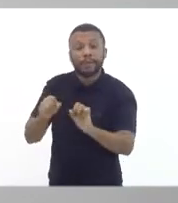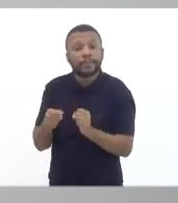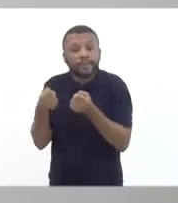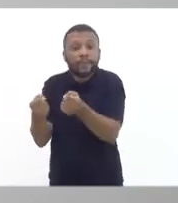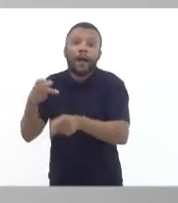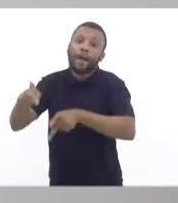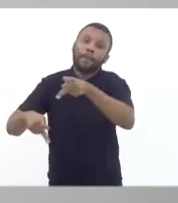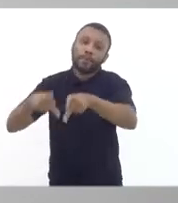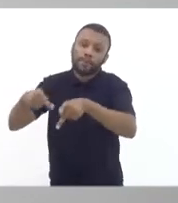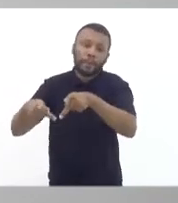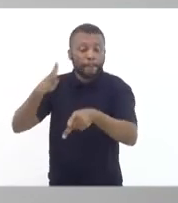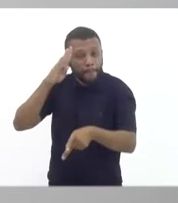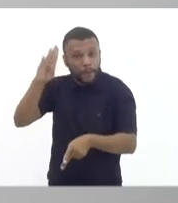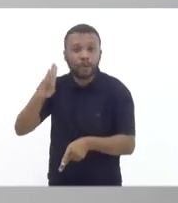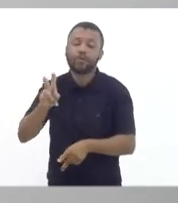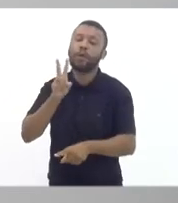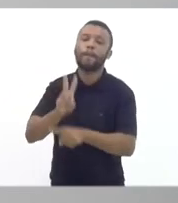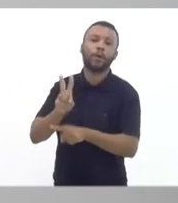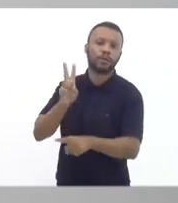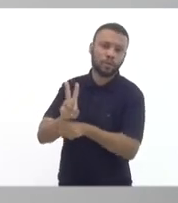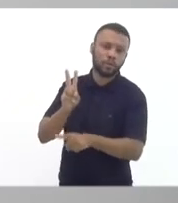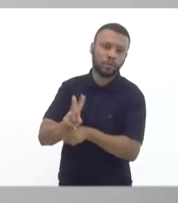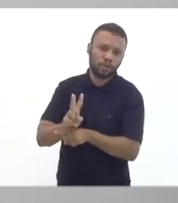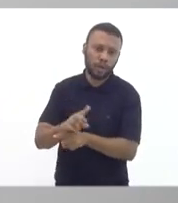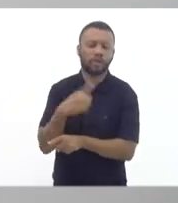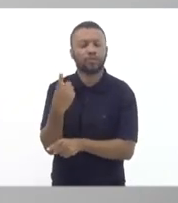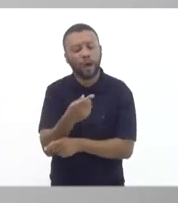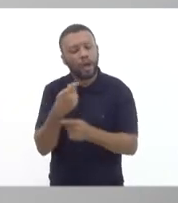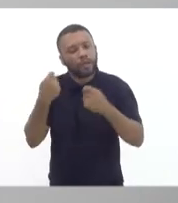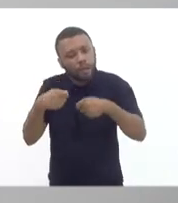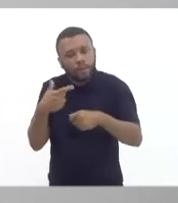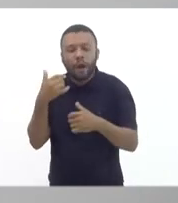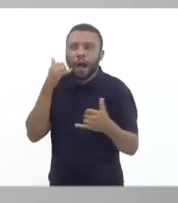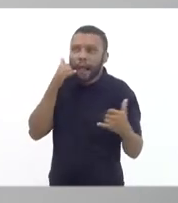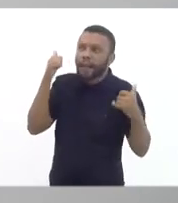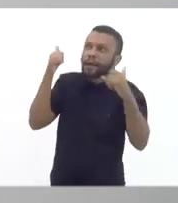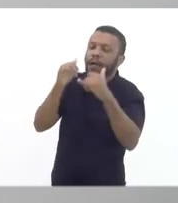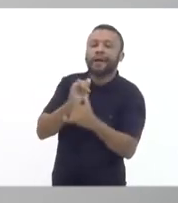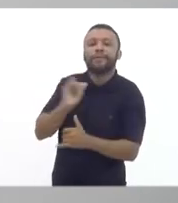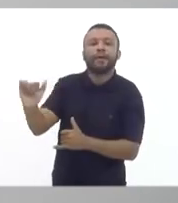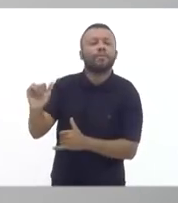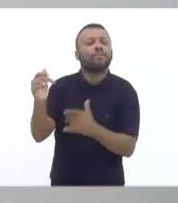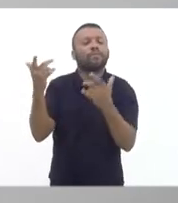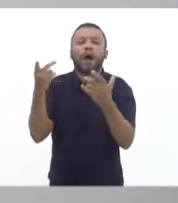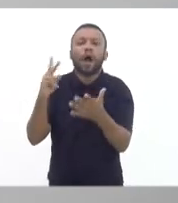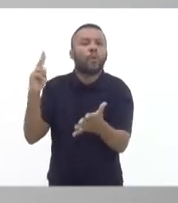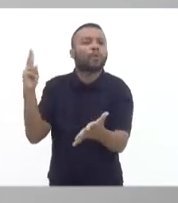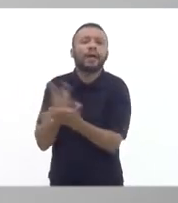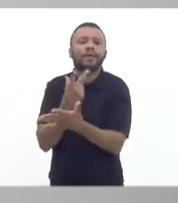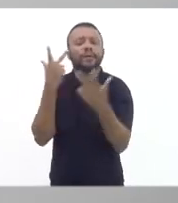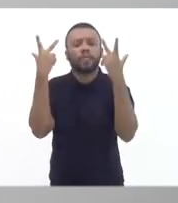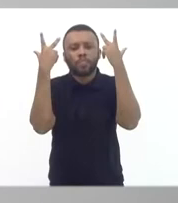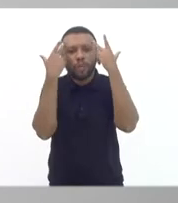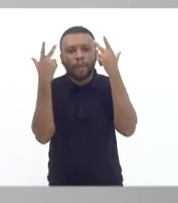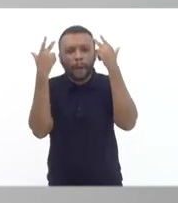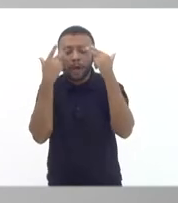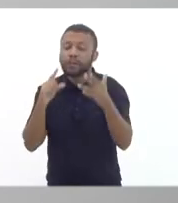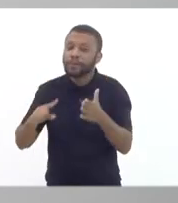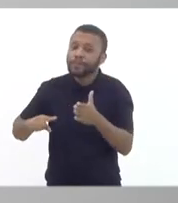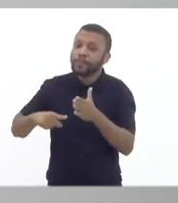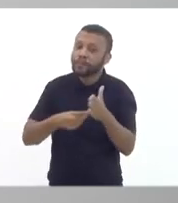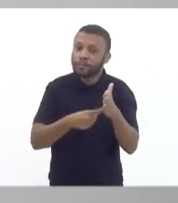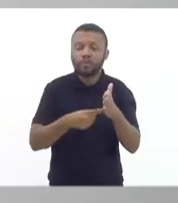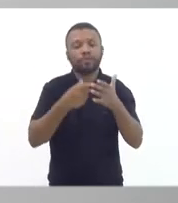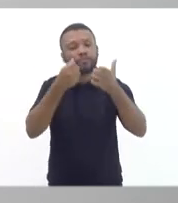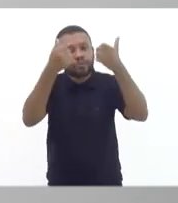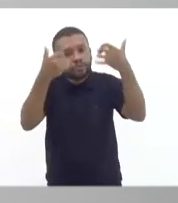principalmente um protetor. Poxa vida, se a gente está ligando e avisando. Então, é comum isso acontecer. Estou denunciando, colocando para